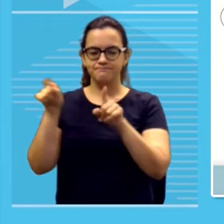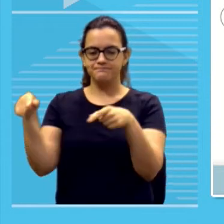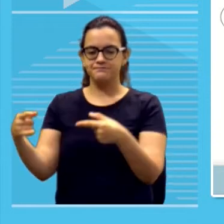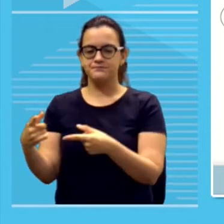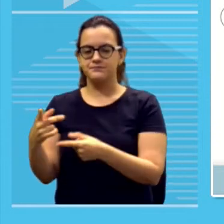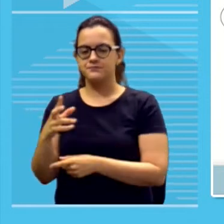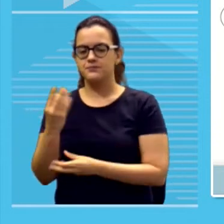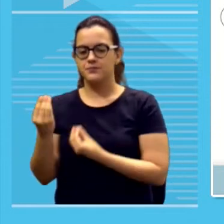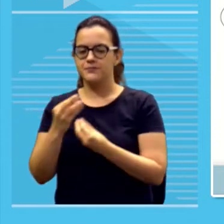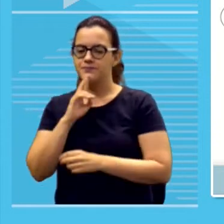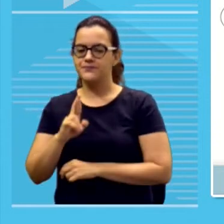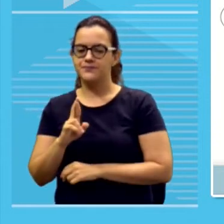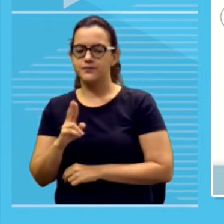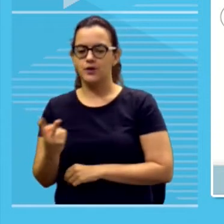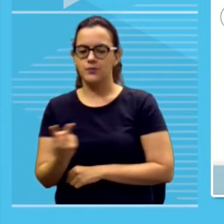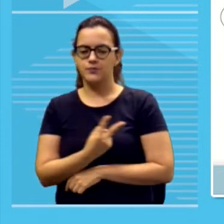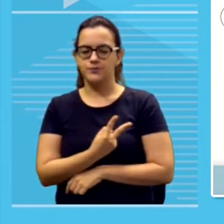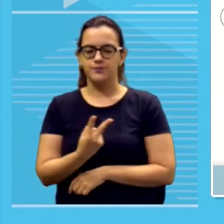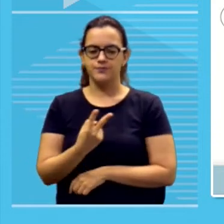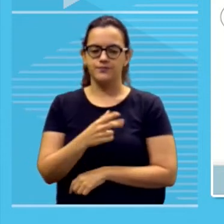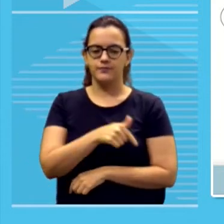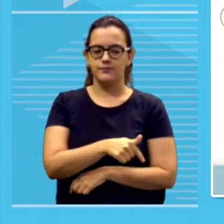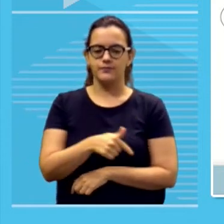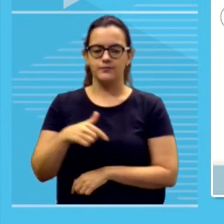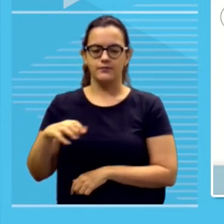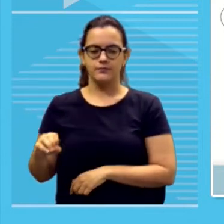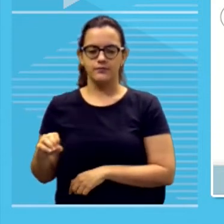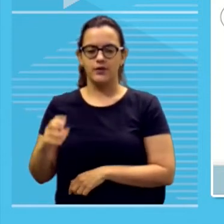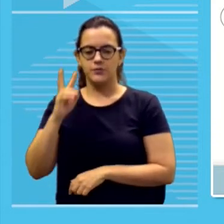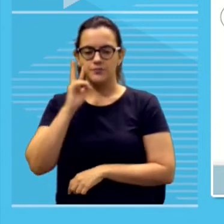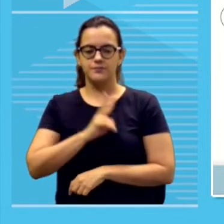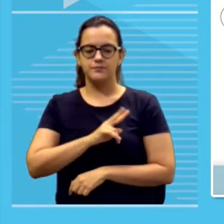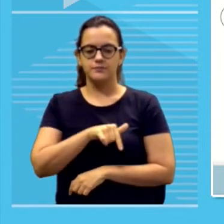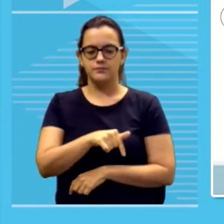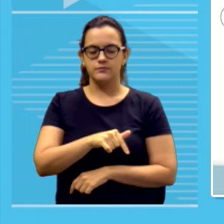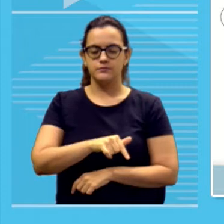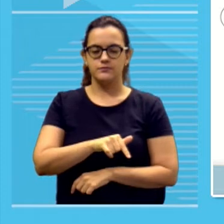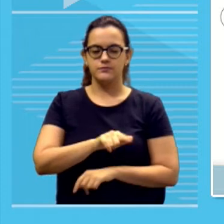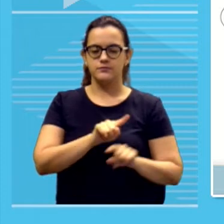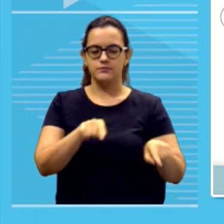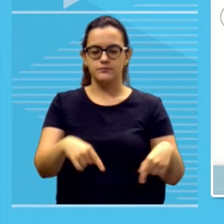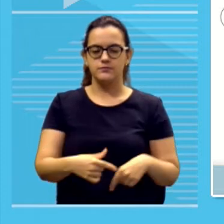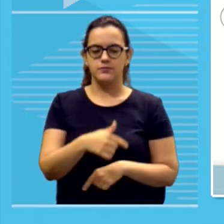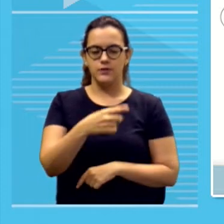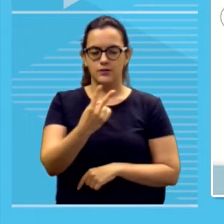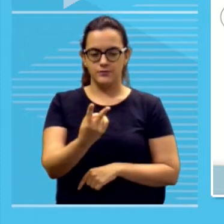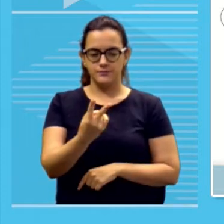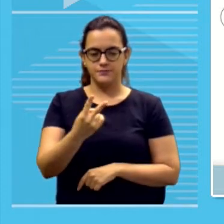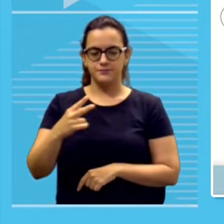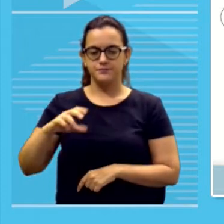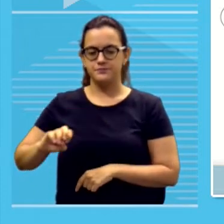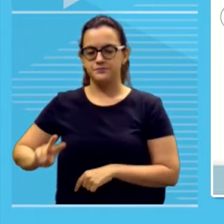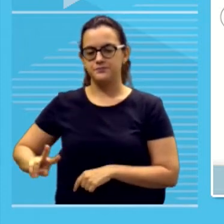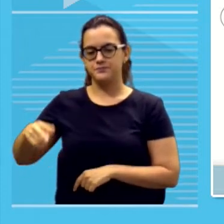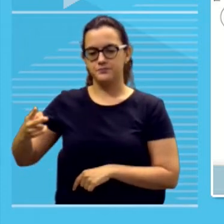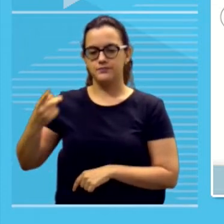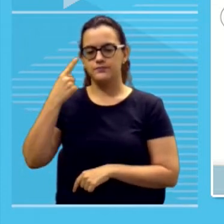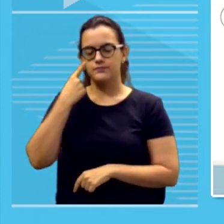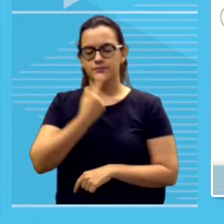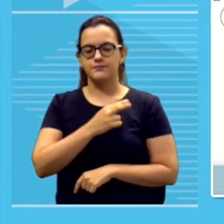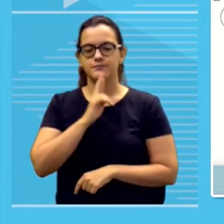E aí professor 7 ao quadrado da 49 + 0 ao quadrado que continua dando